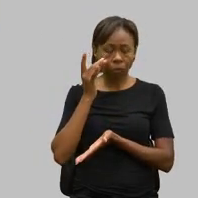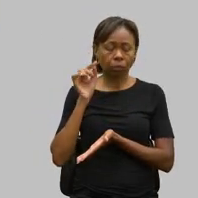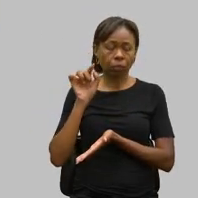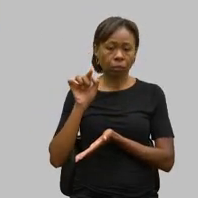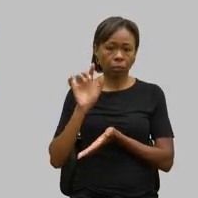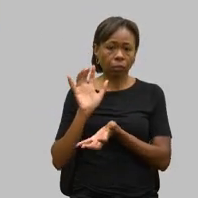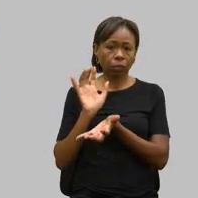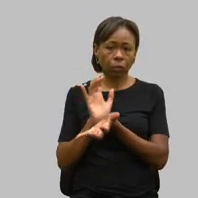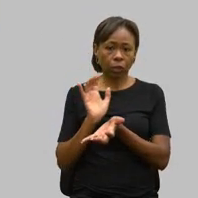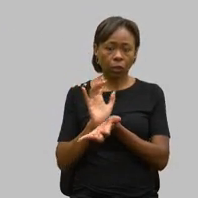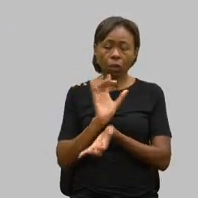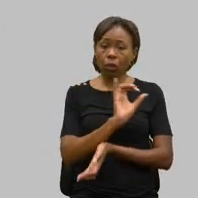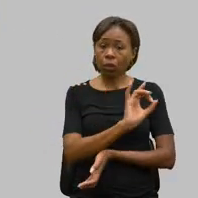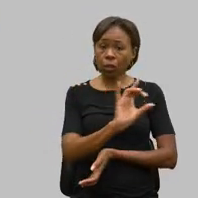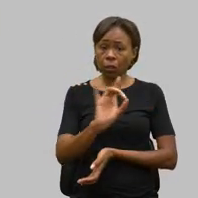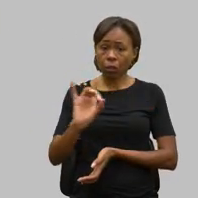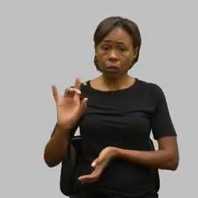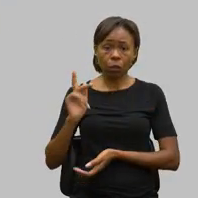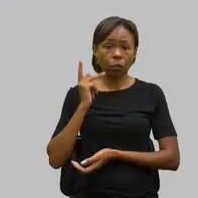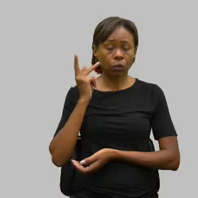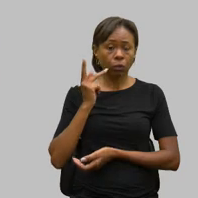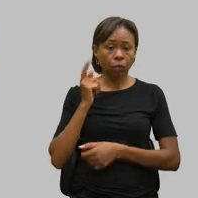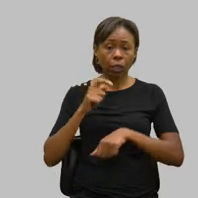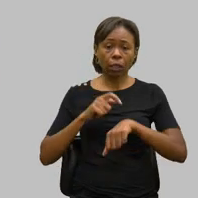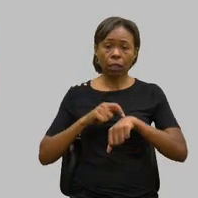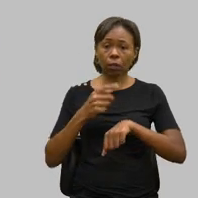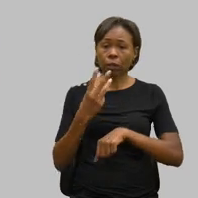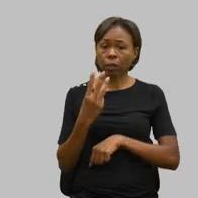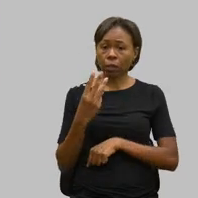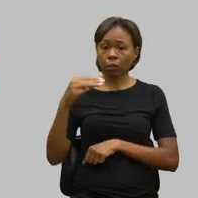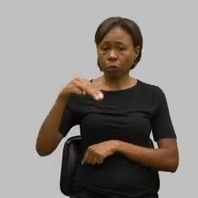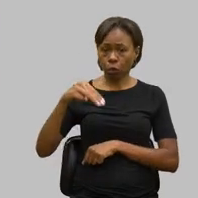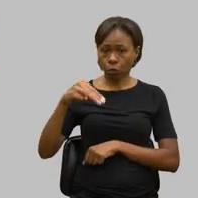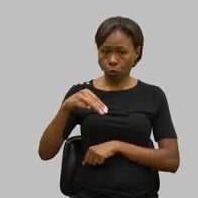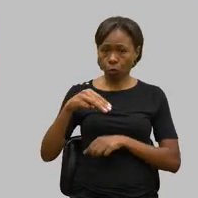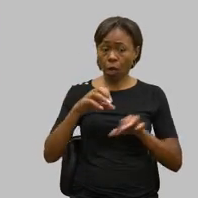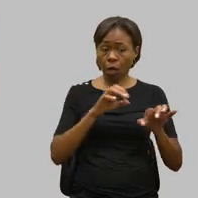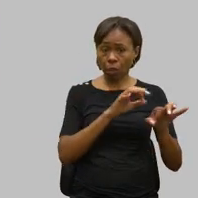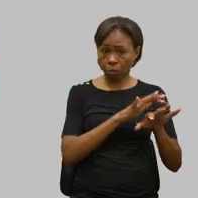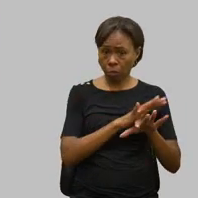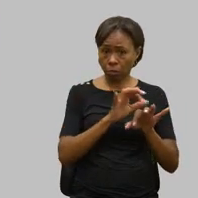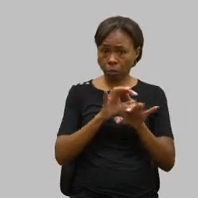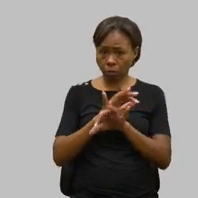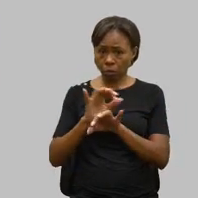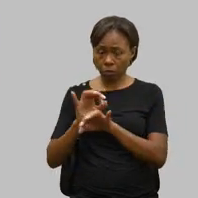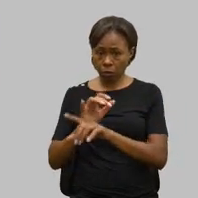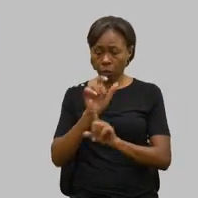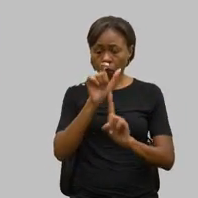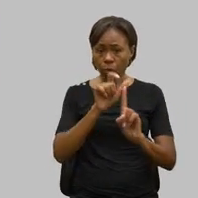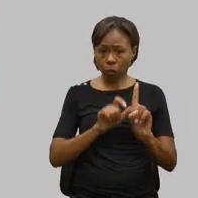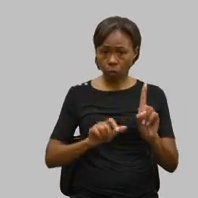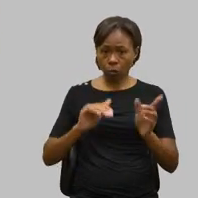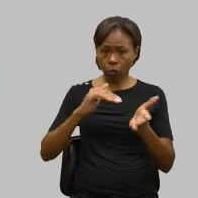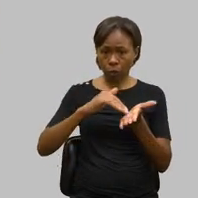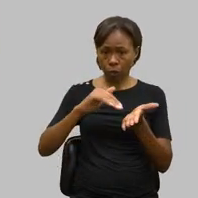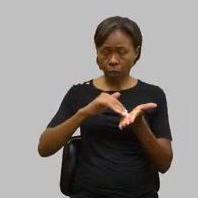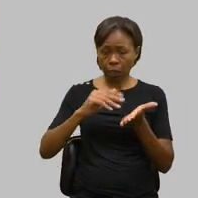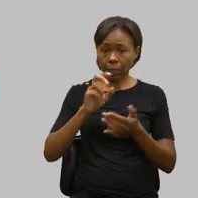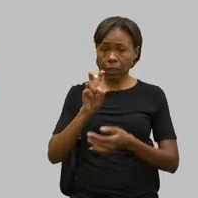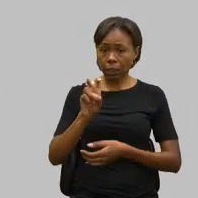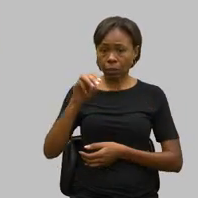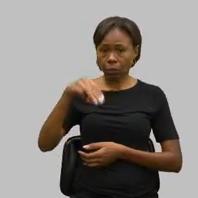poderá fazer uma interpelação pelo prazo de três minutos. Após cada interpelação, a autoridade estadual disporá de cinco minutos para